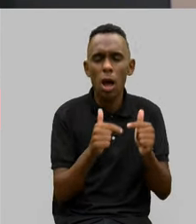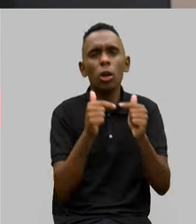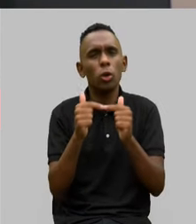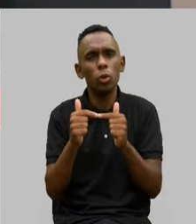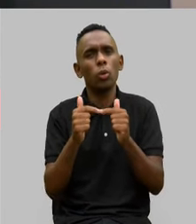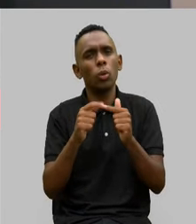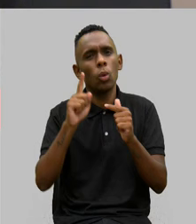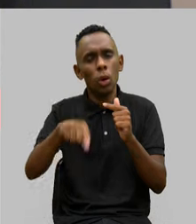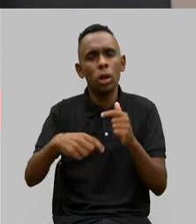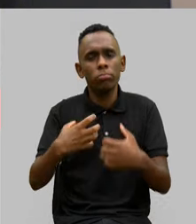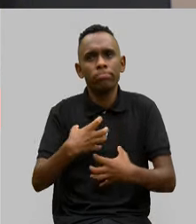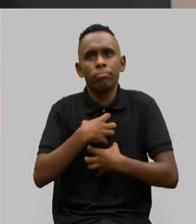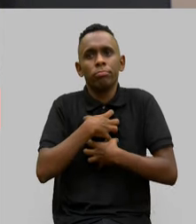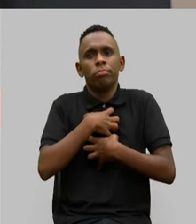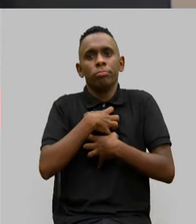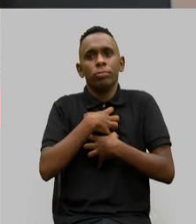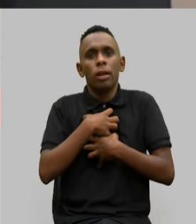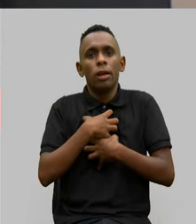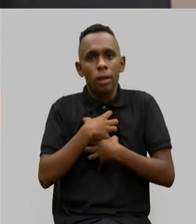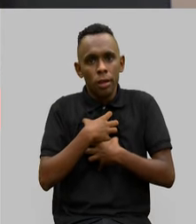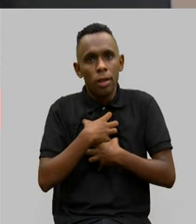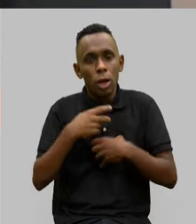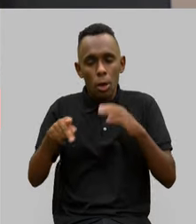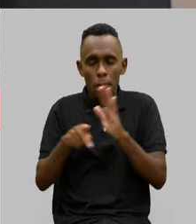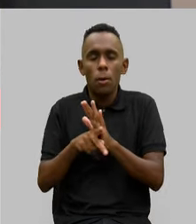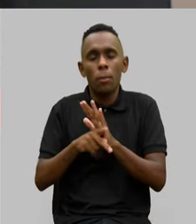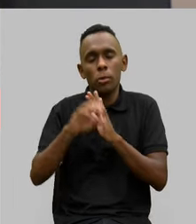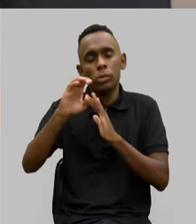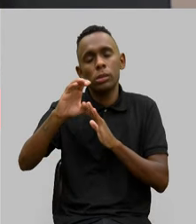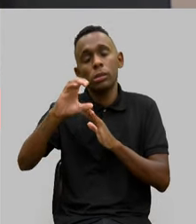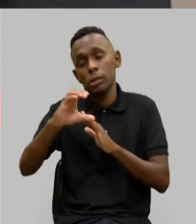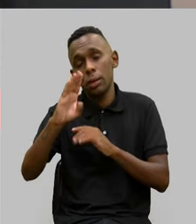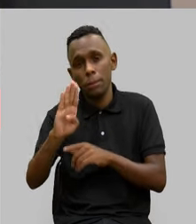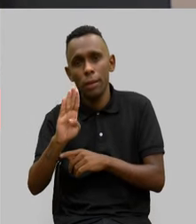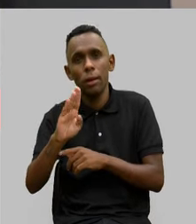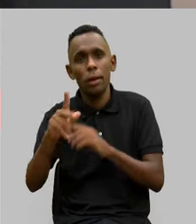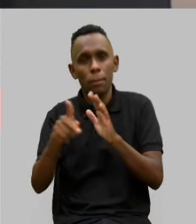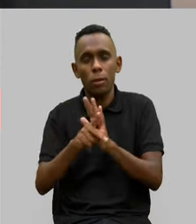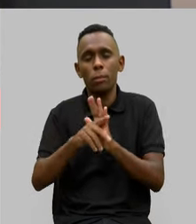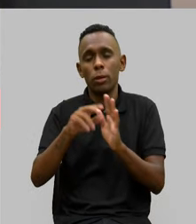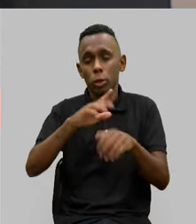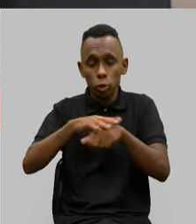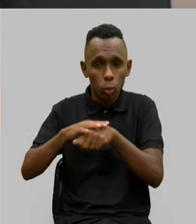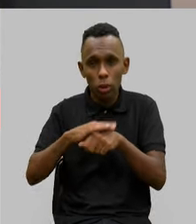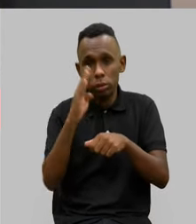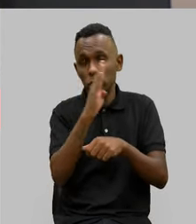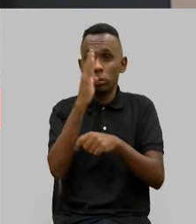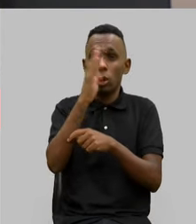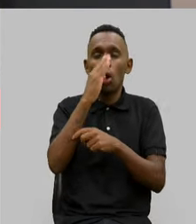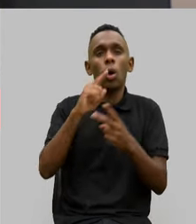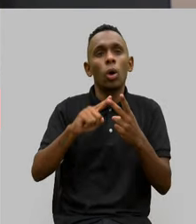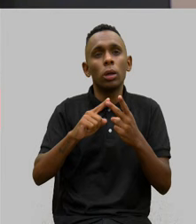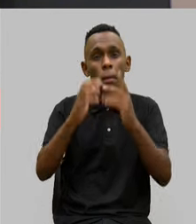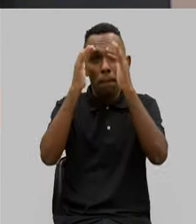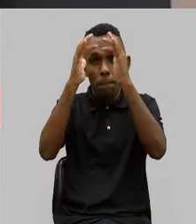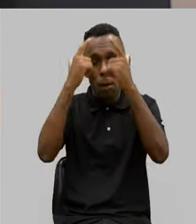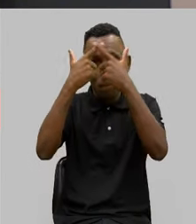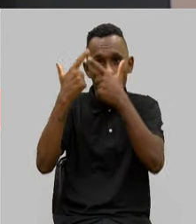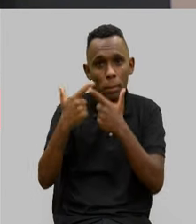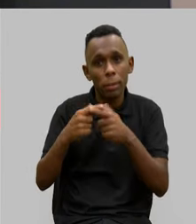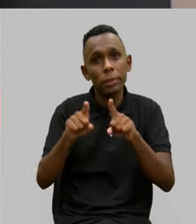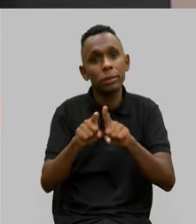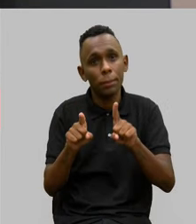com efeitos de canabinoides emem em epilepsia em transtornos psiquiátricos né